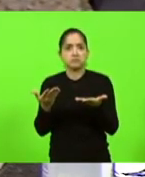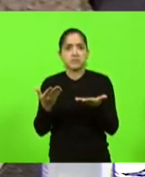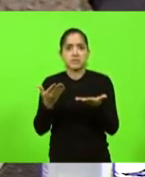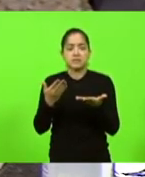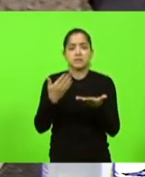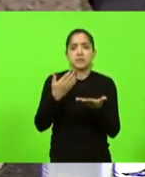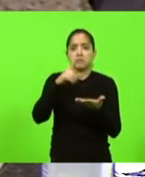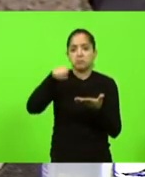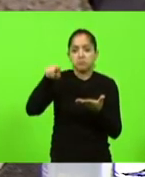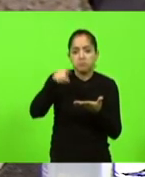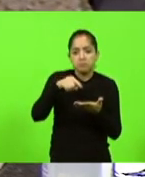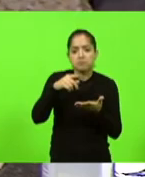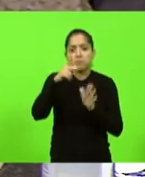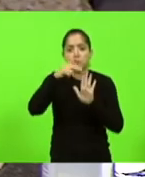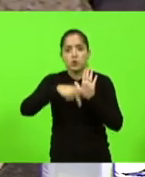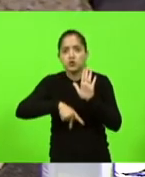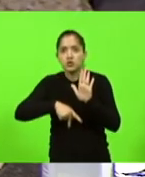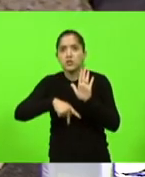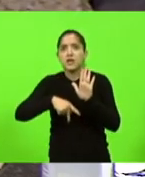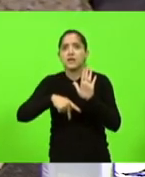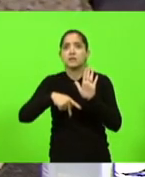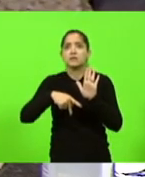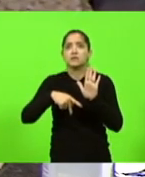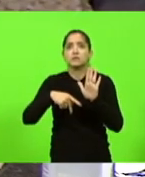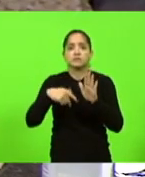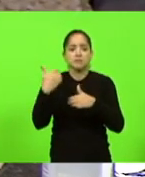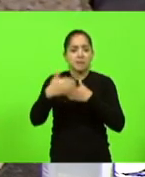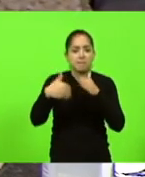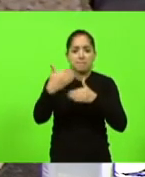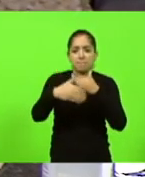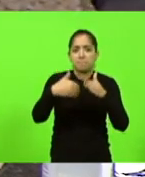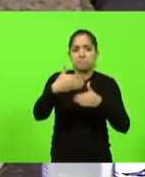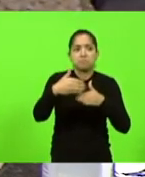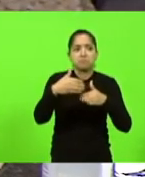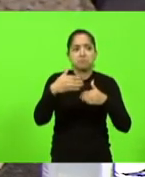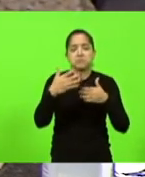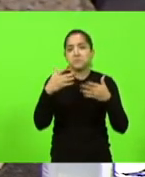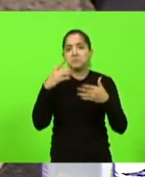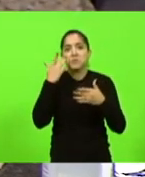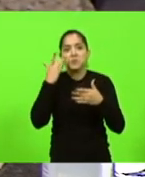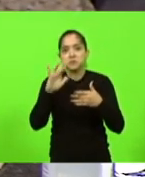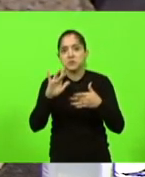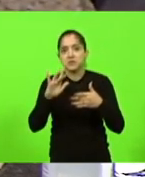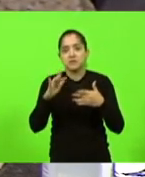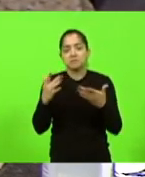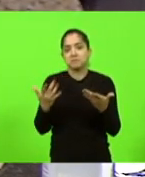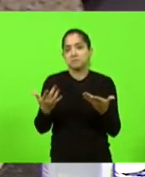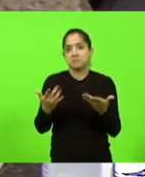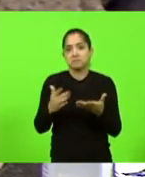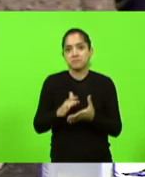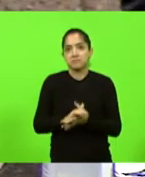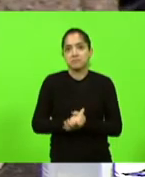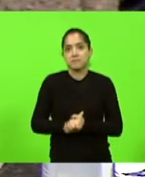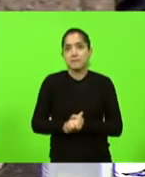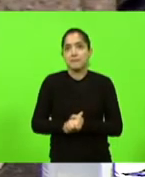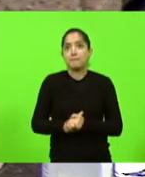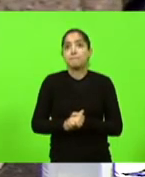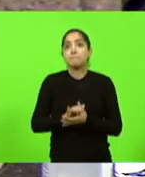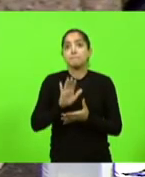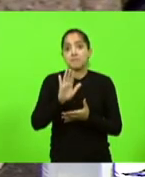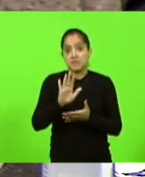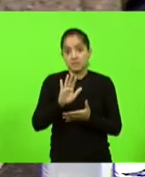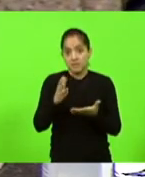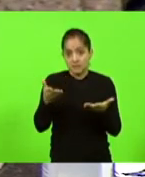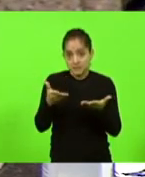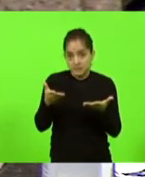tenho projetos meus aqui que estão em diligência que eu nem sei onde é que está mais. Tão longe que foi. Mas uma diligência dessa,